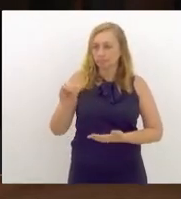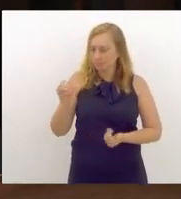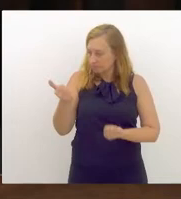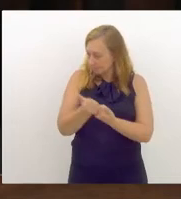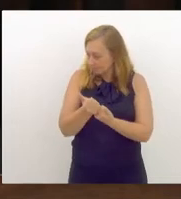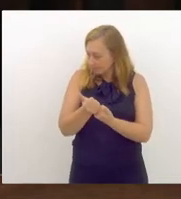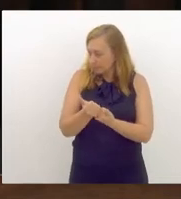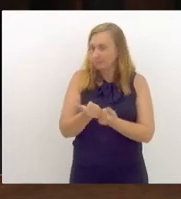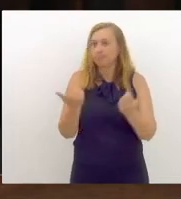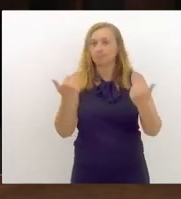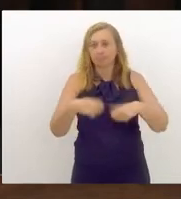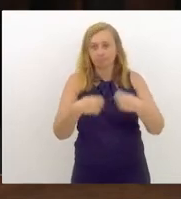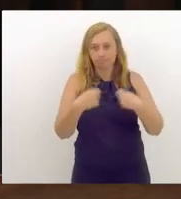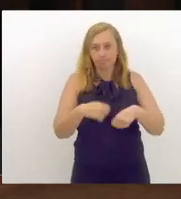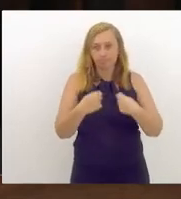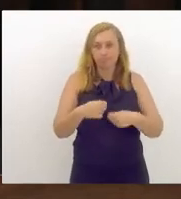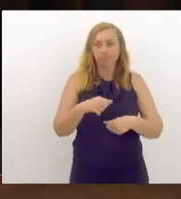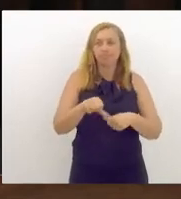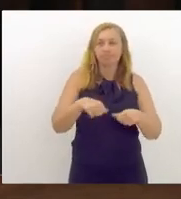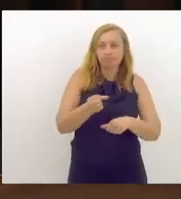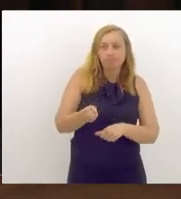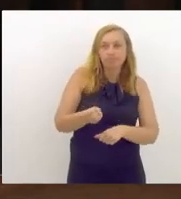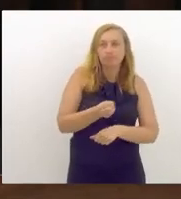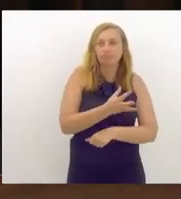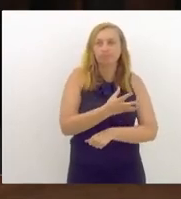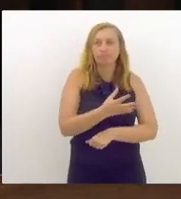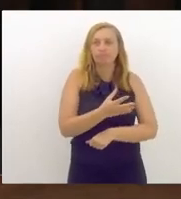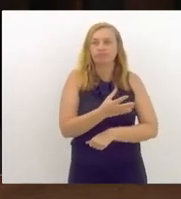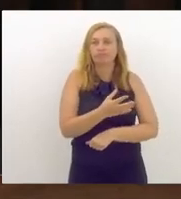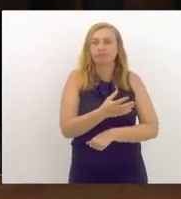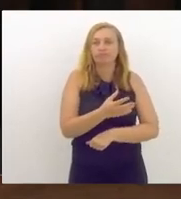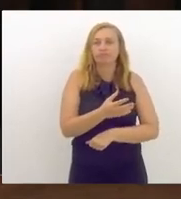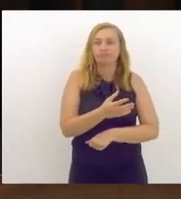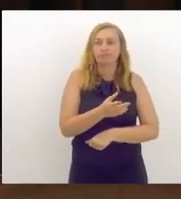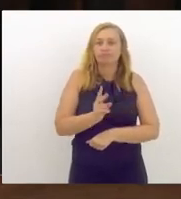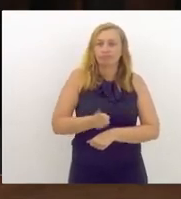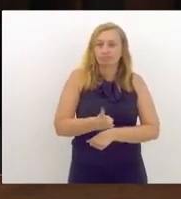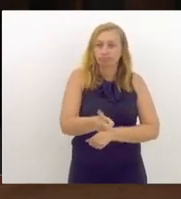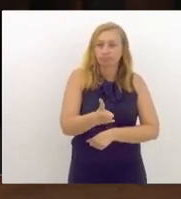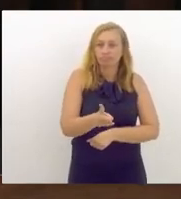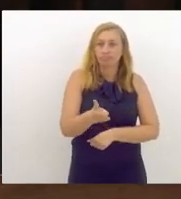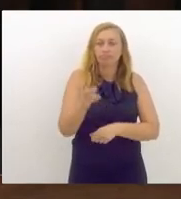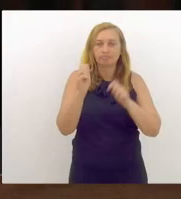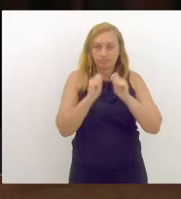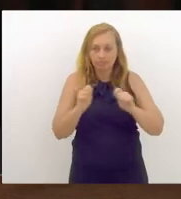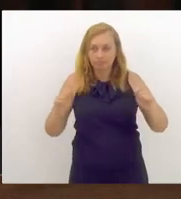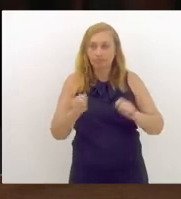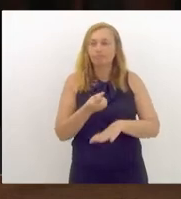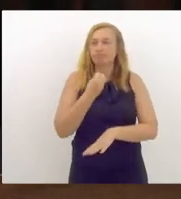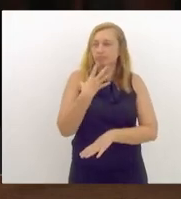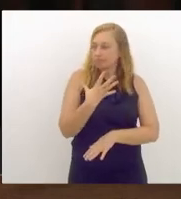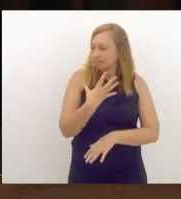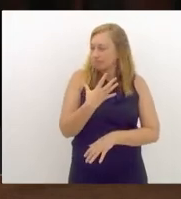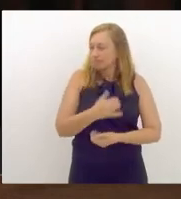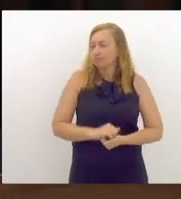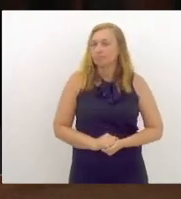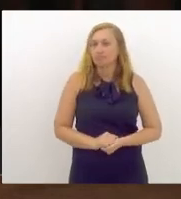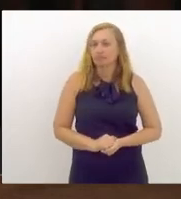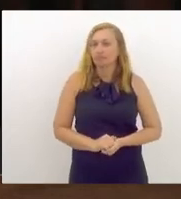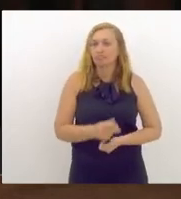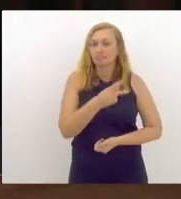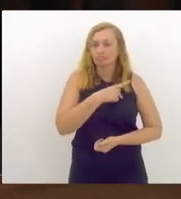apoio na hora que precisar renovar para continuar Assessoria né Que bom que é o